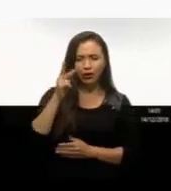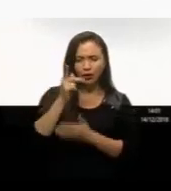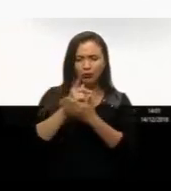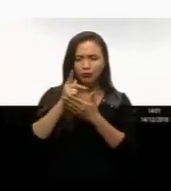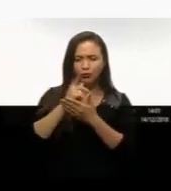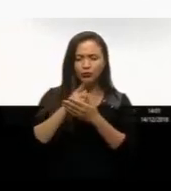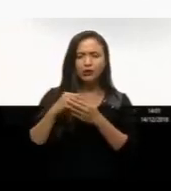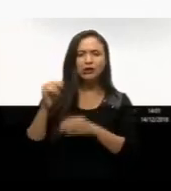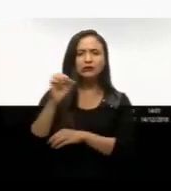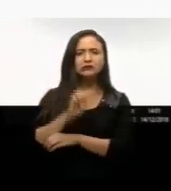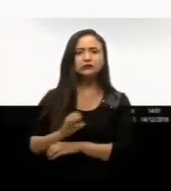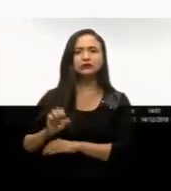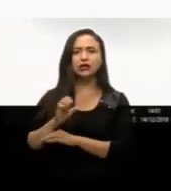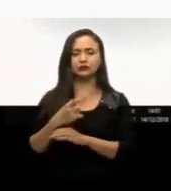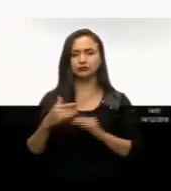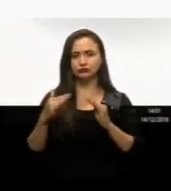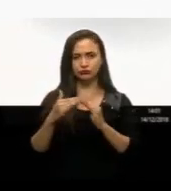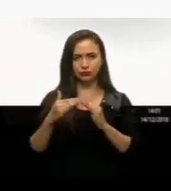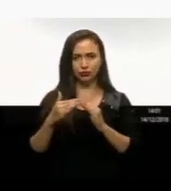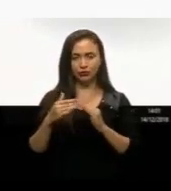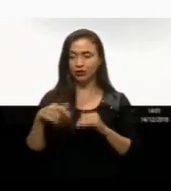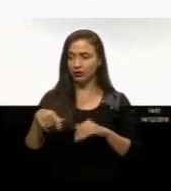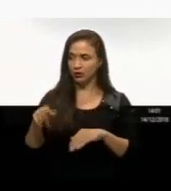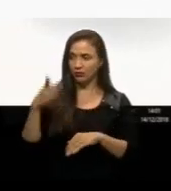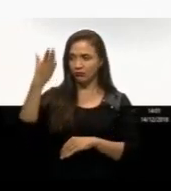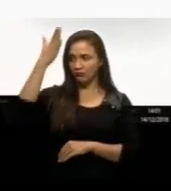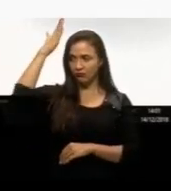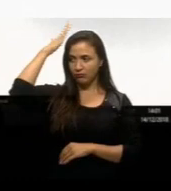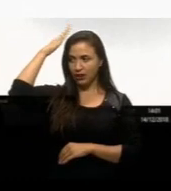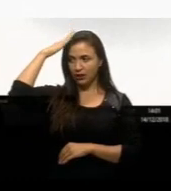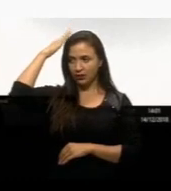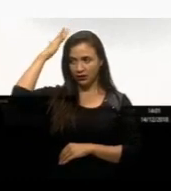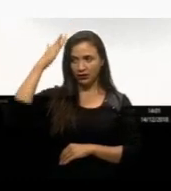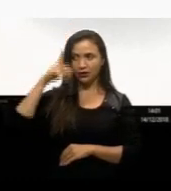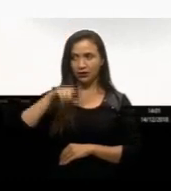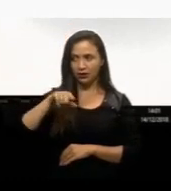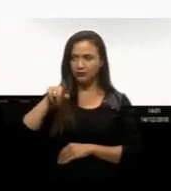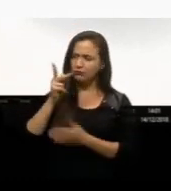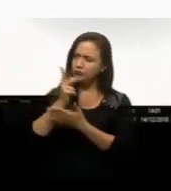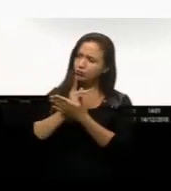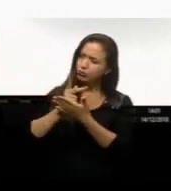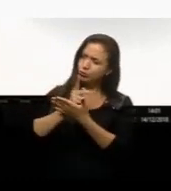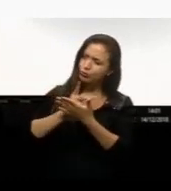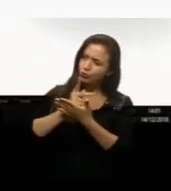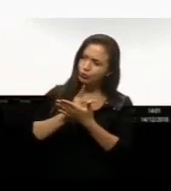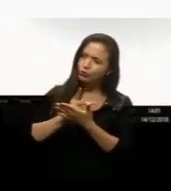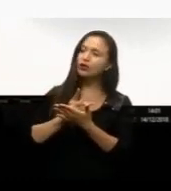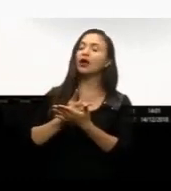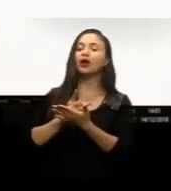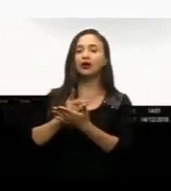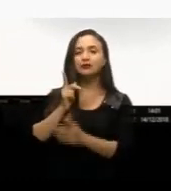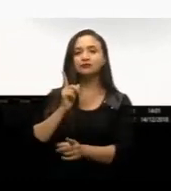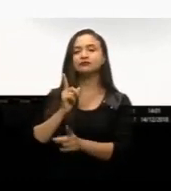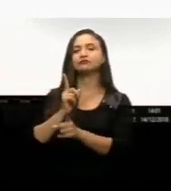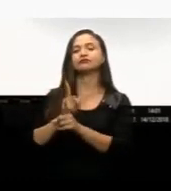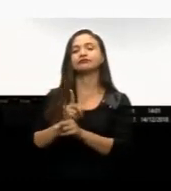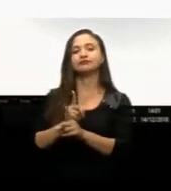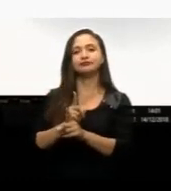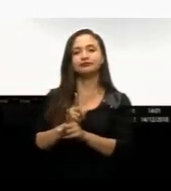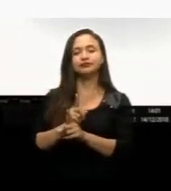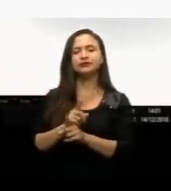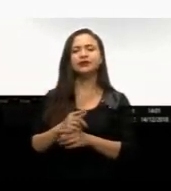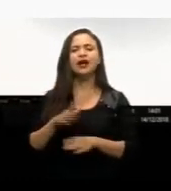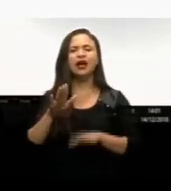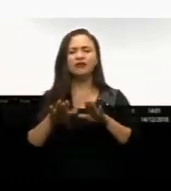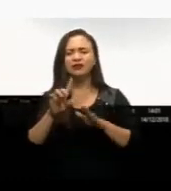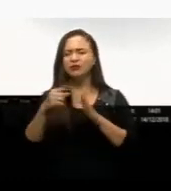gente está. O professor está fazendo aqui no Paraná, ok? Então você vai utilizar do Paraná para, professor,